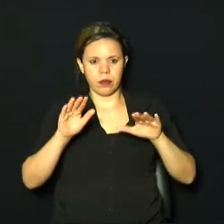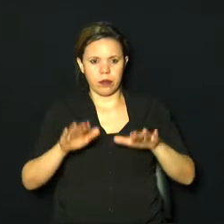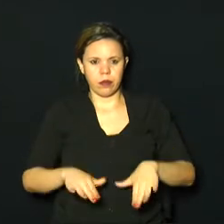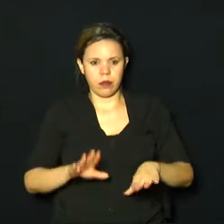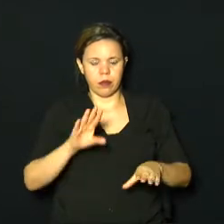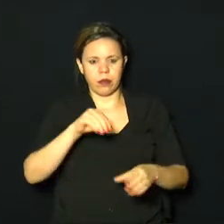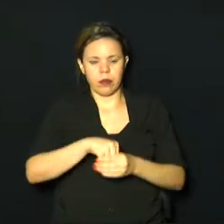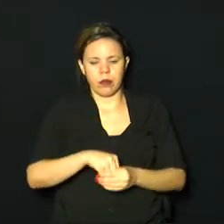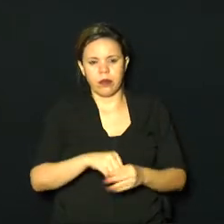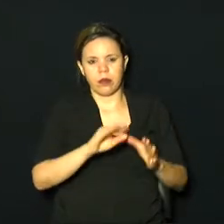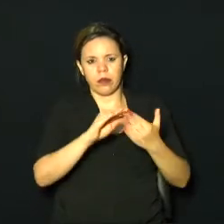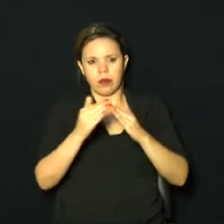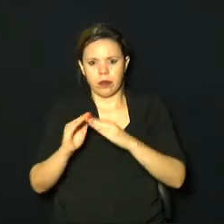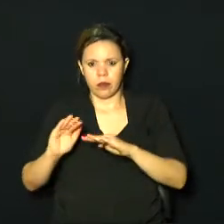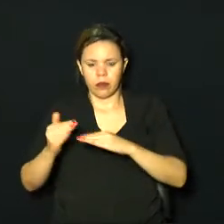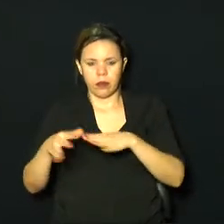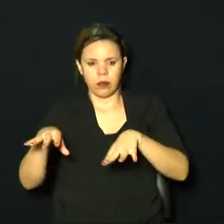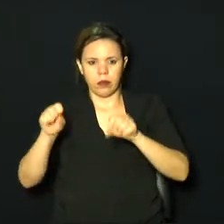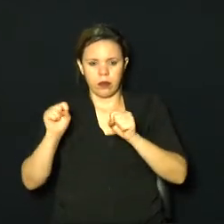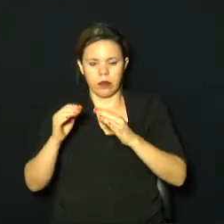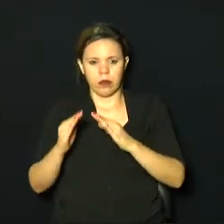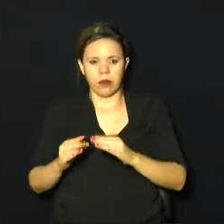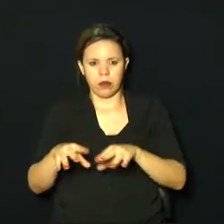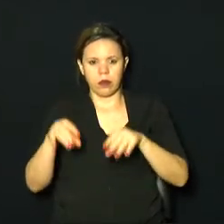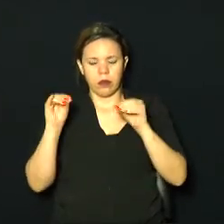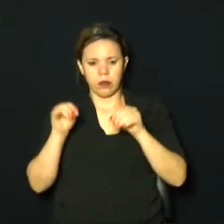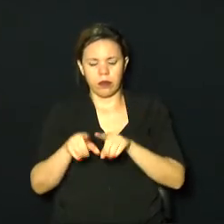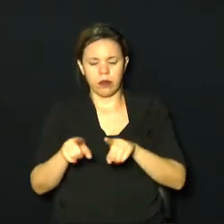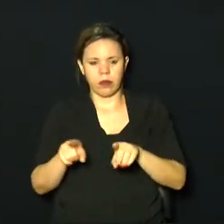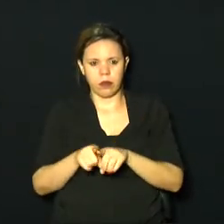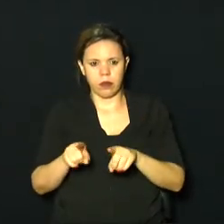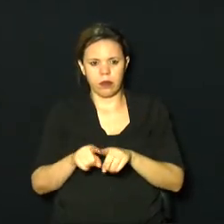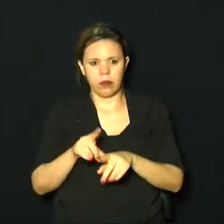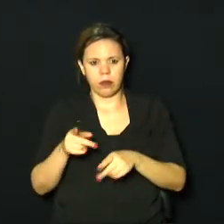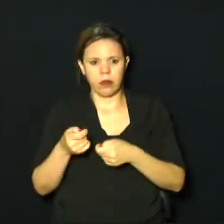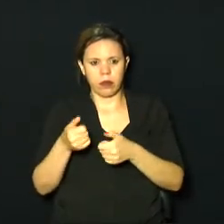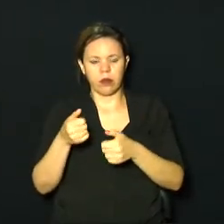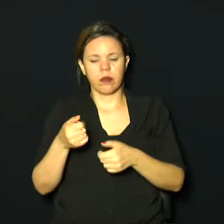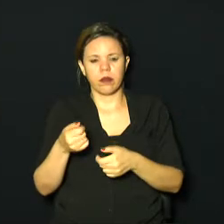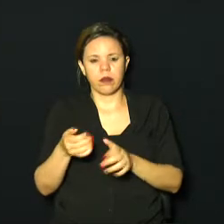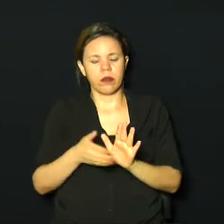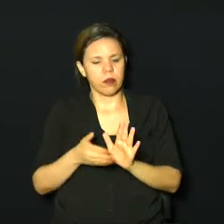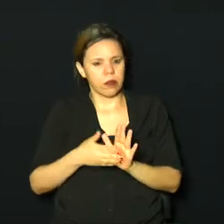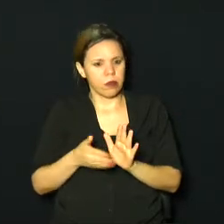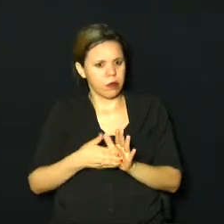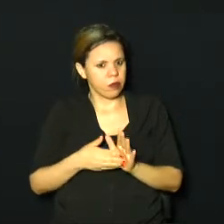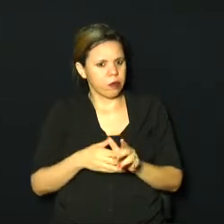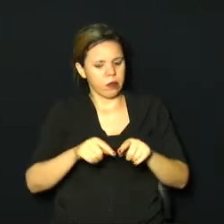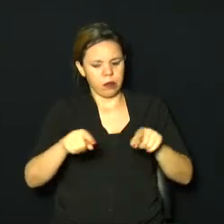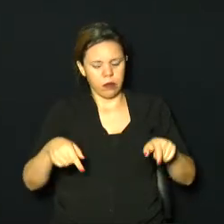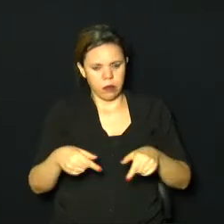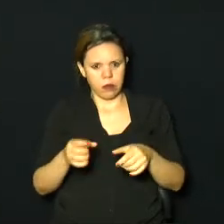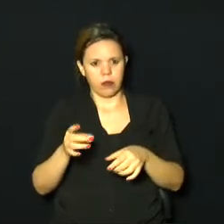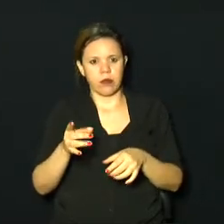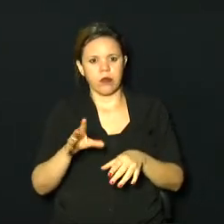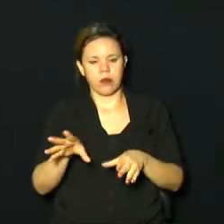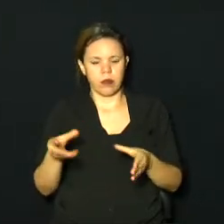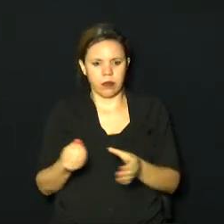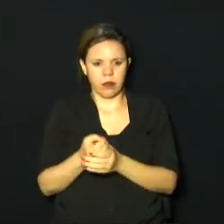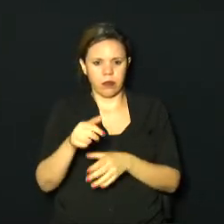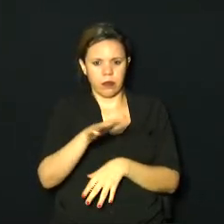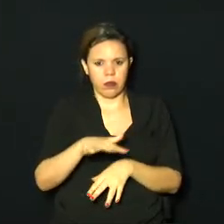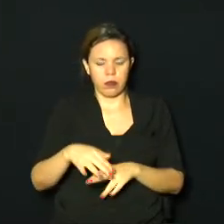seriam priorizados quanto à oferta de unidades habitacional ou lotes e empreendimento futuro a ser implantado na